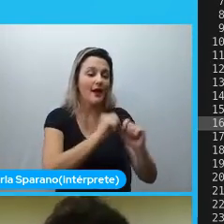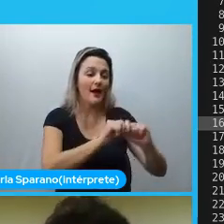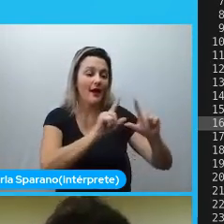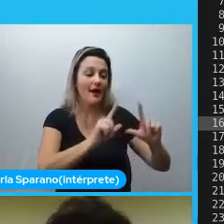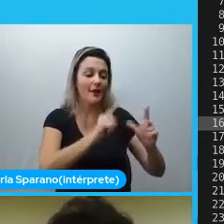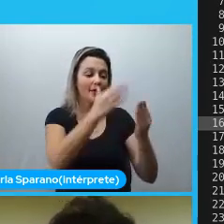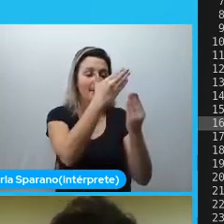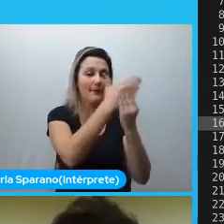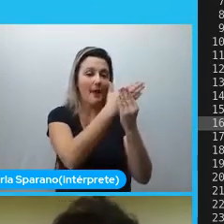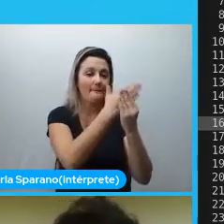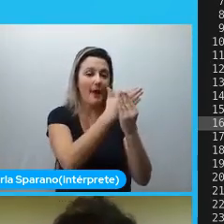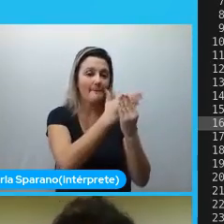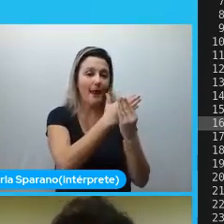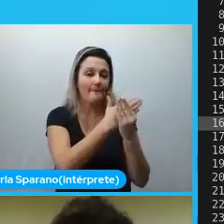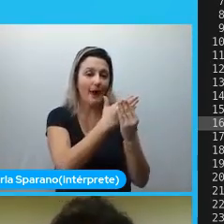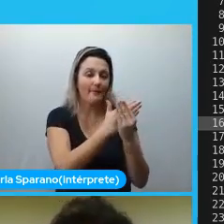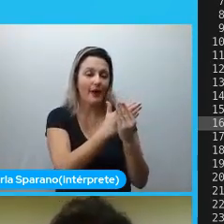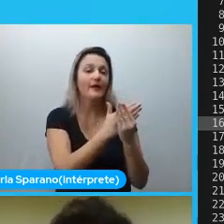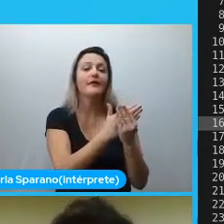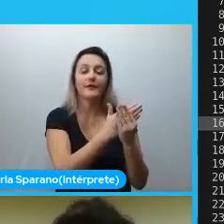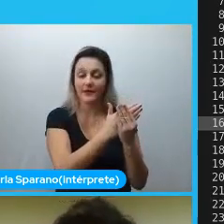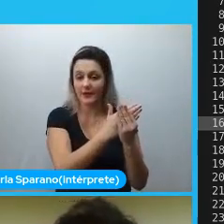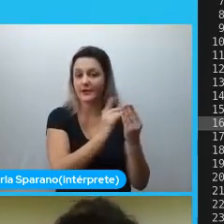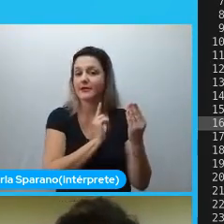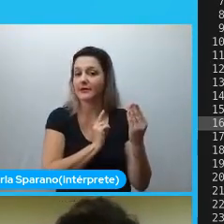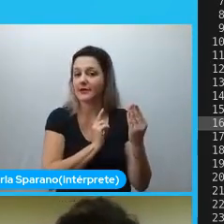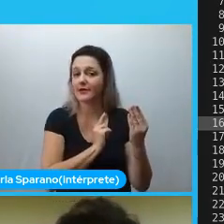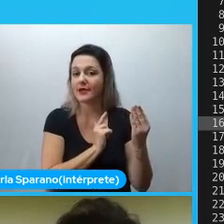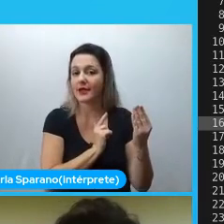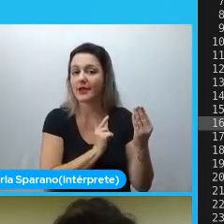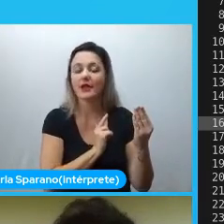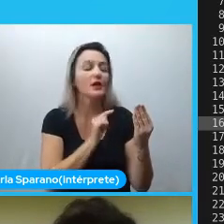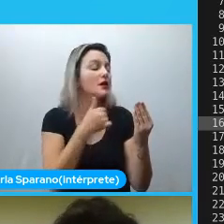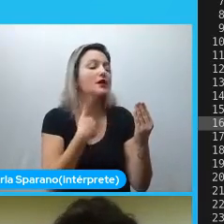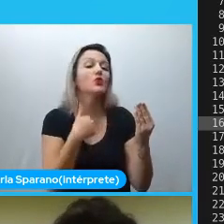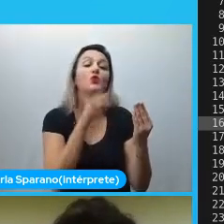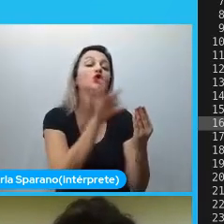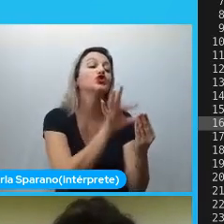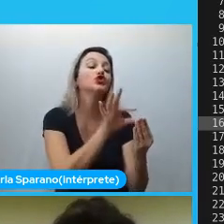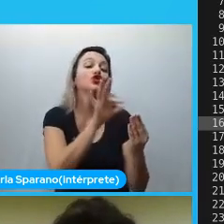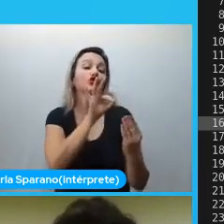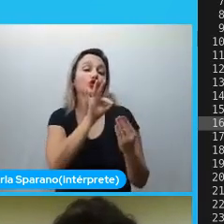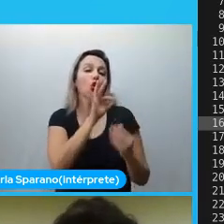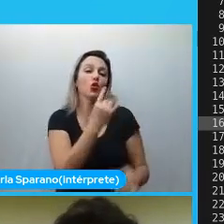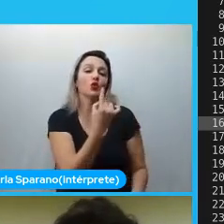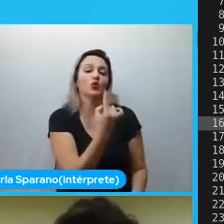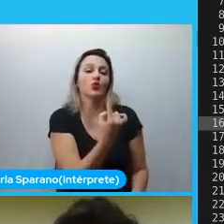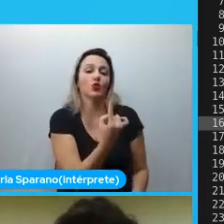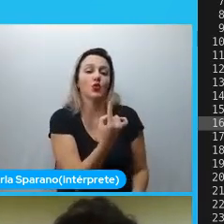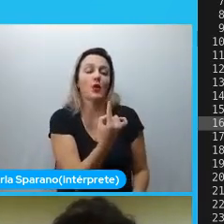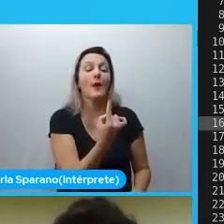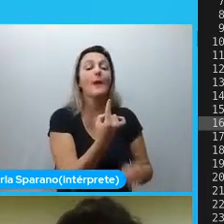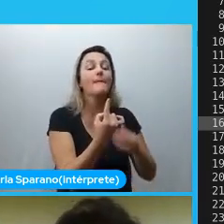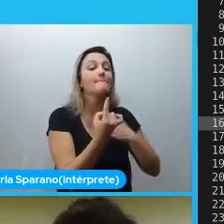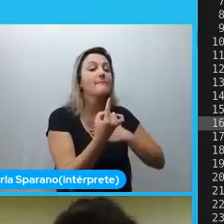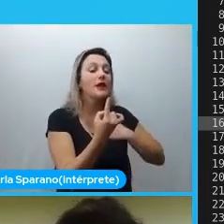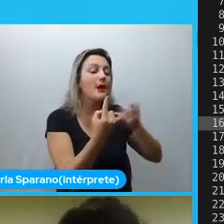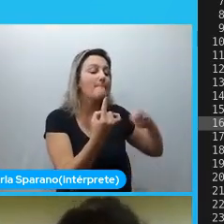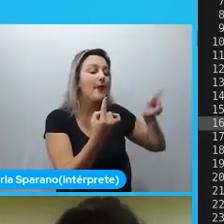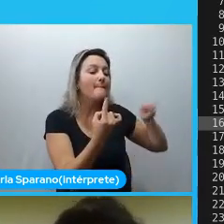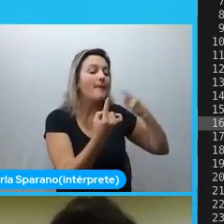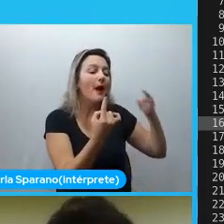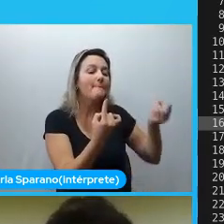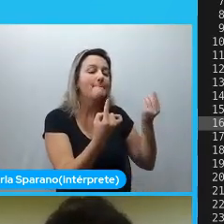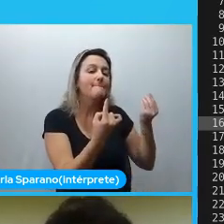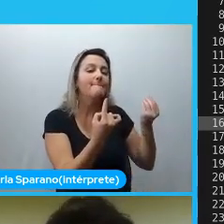dos samples que estão aqui. Aí, o que eu fiz? Eu escolhi um para botar os meus sons. Então,